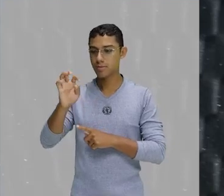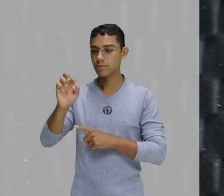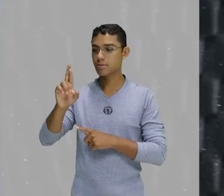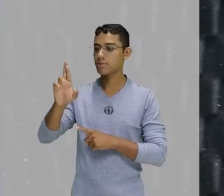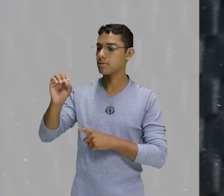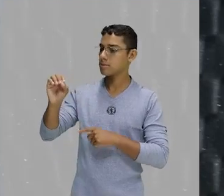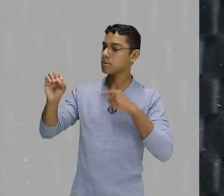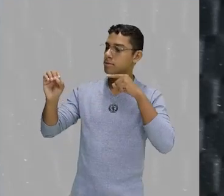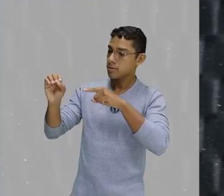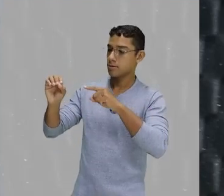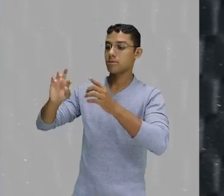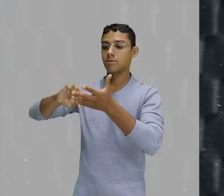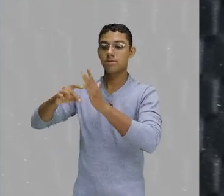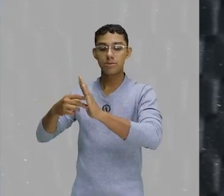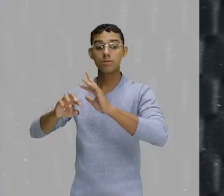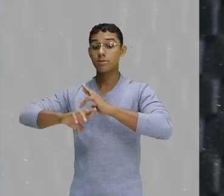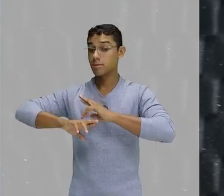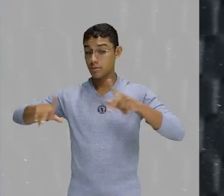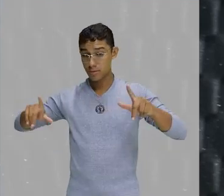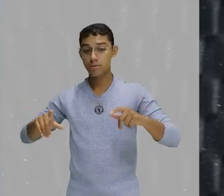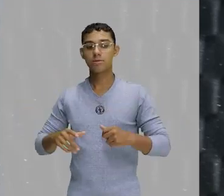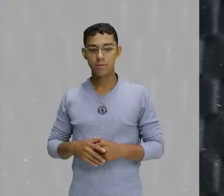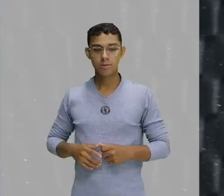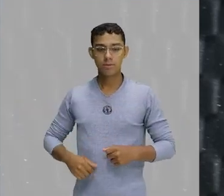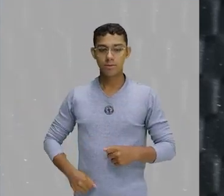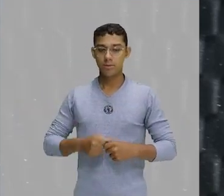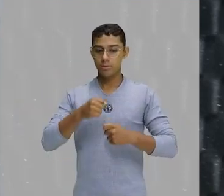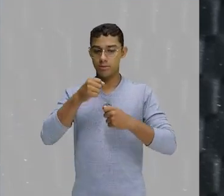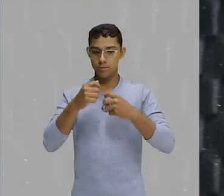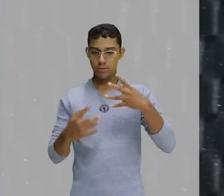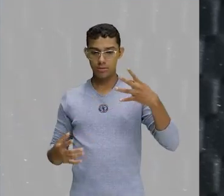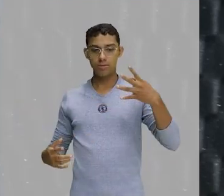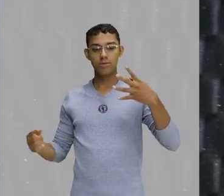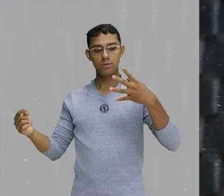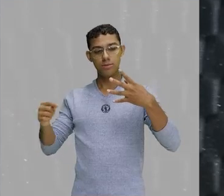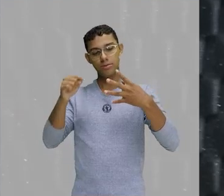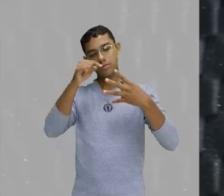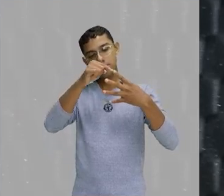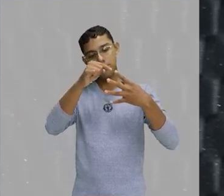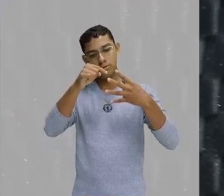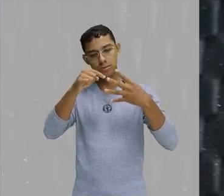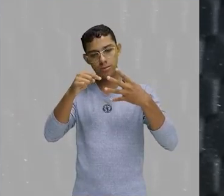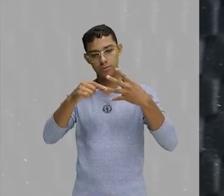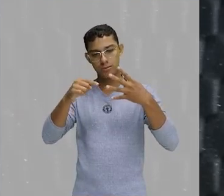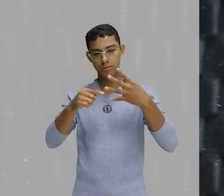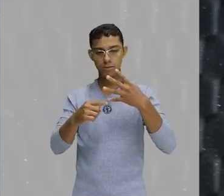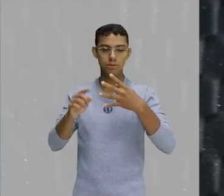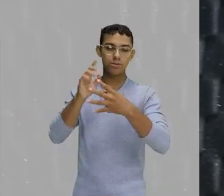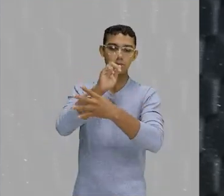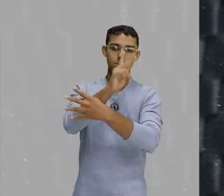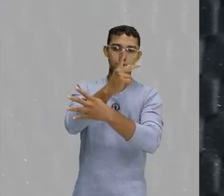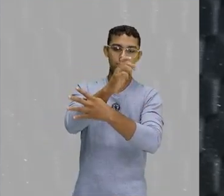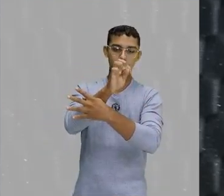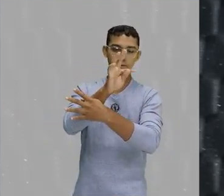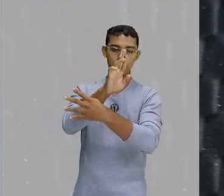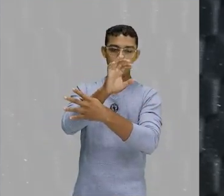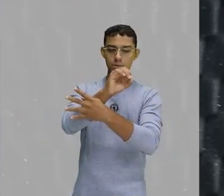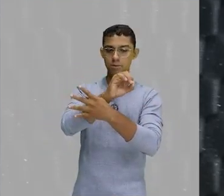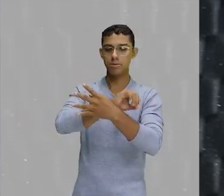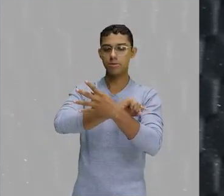aqui de palavras, que por isso vocês talvez estejam confundindo o tema. Então, eu tenho dentro da língua espanhola, eu